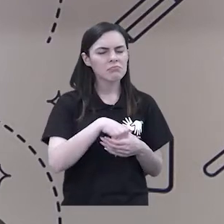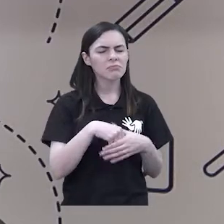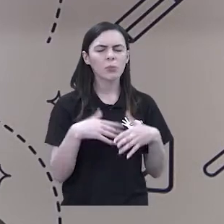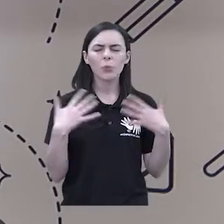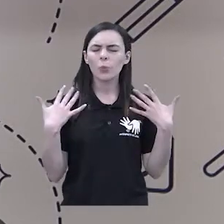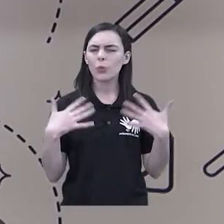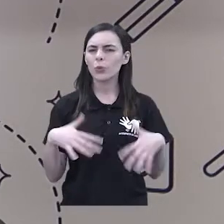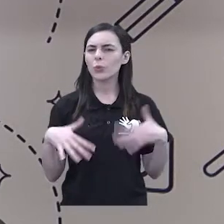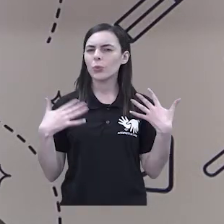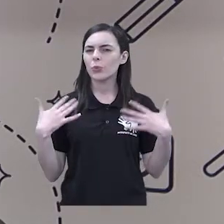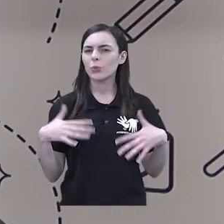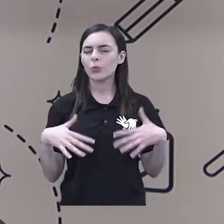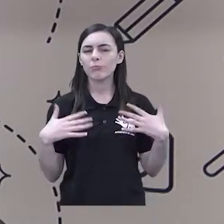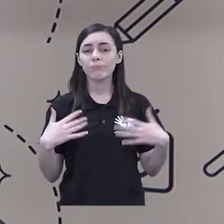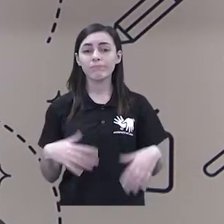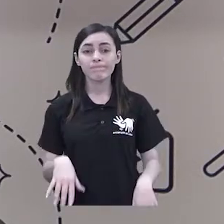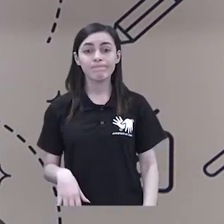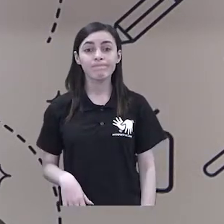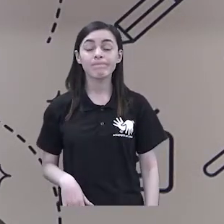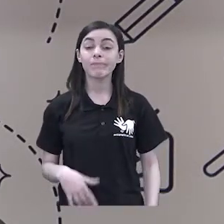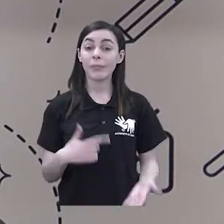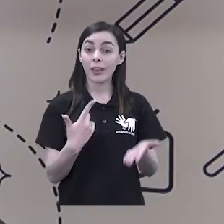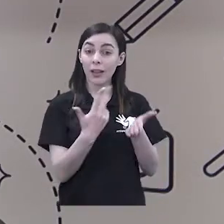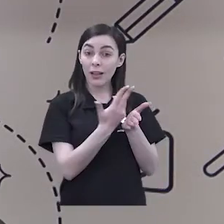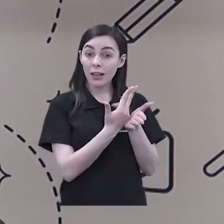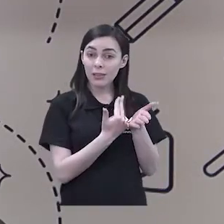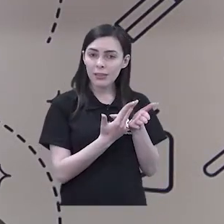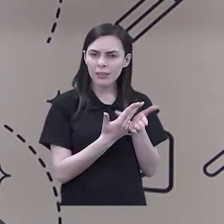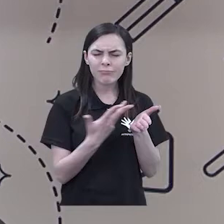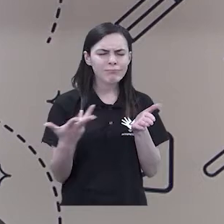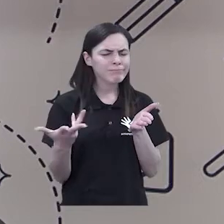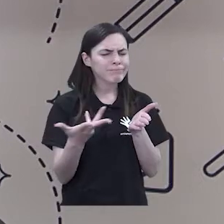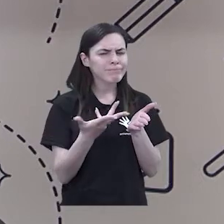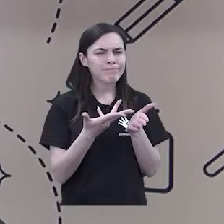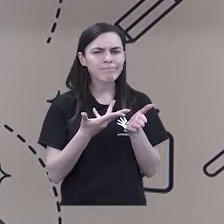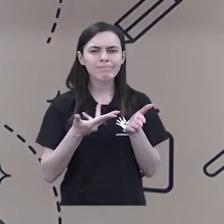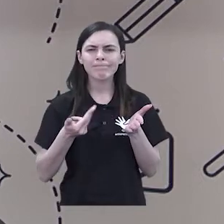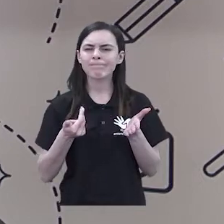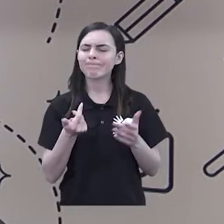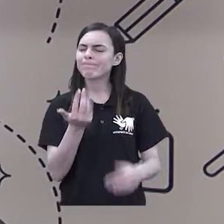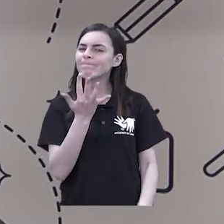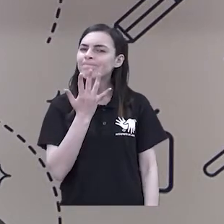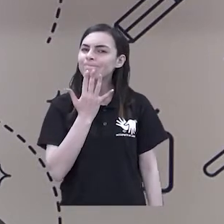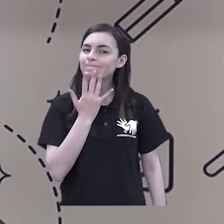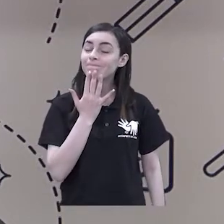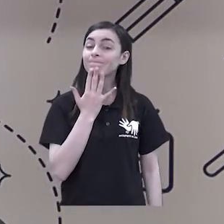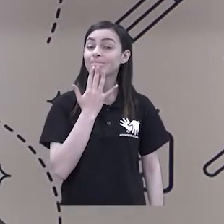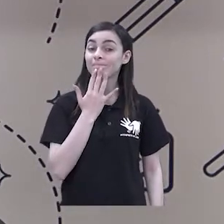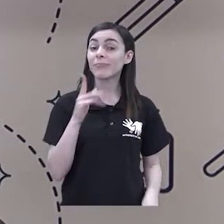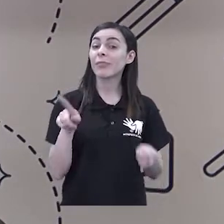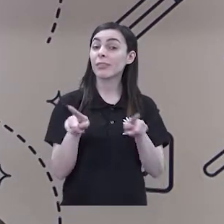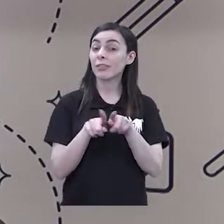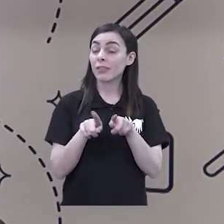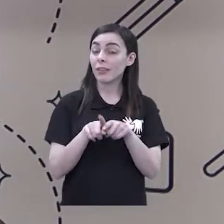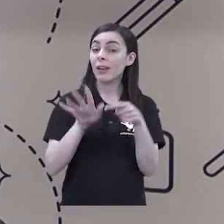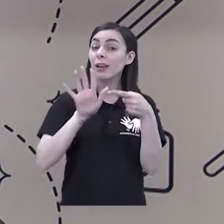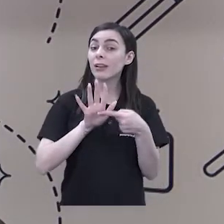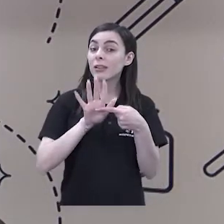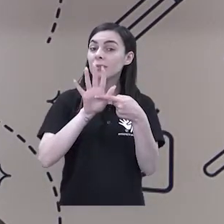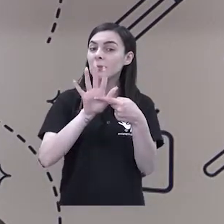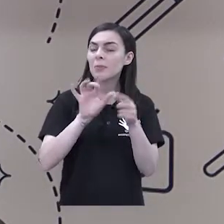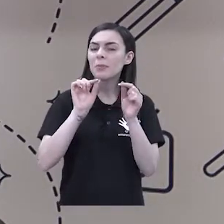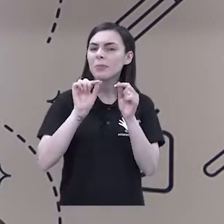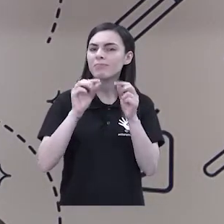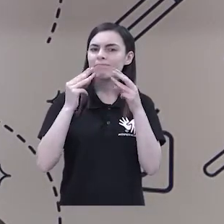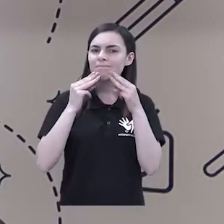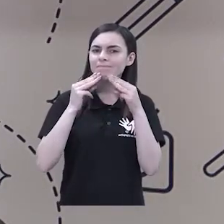são incríveis. Elas são maravilhosas, coloridas e nos passam